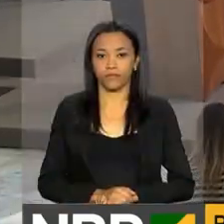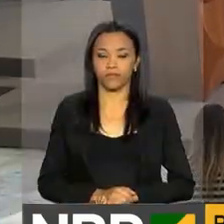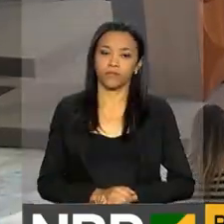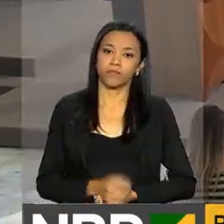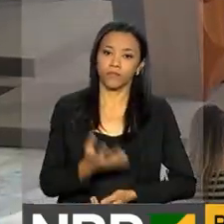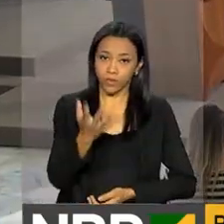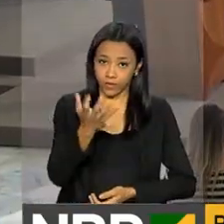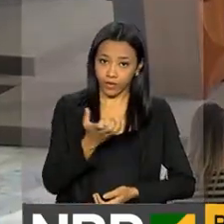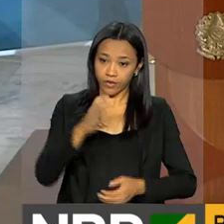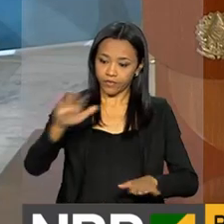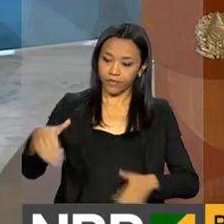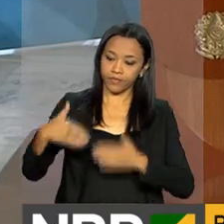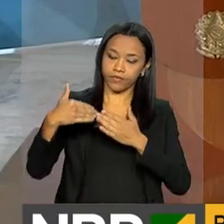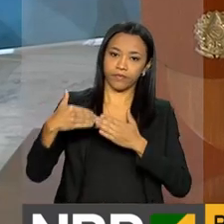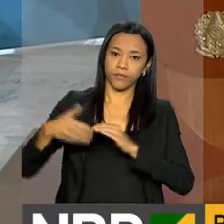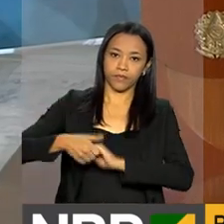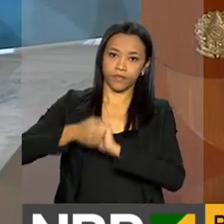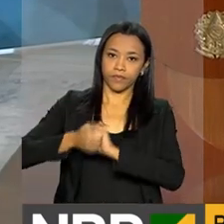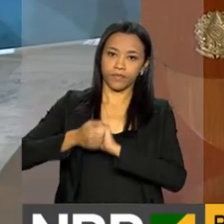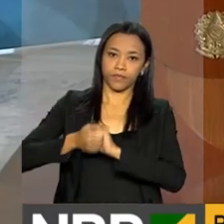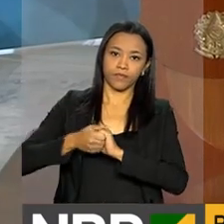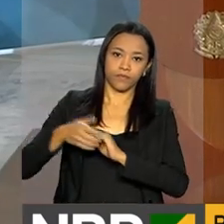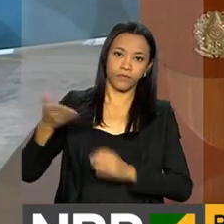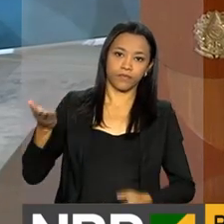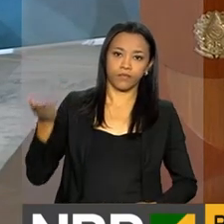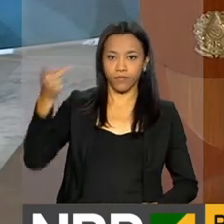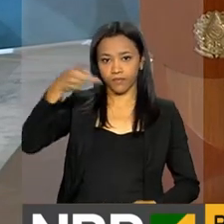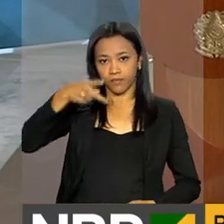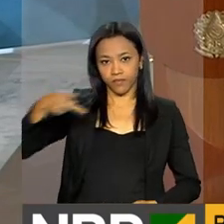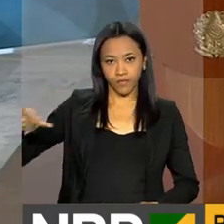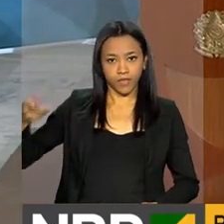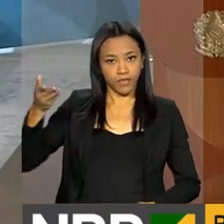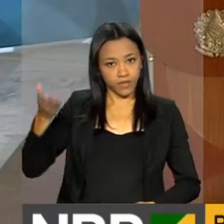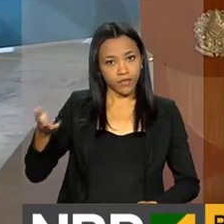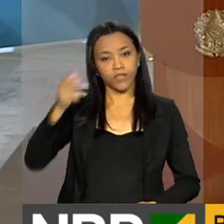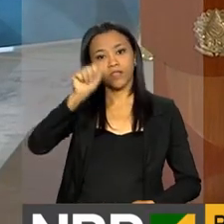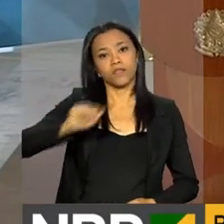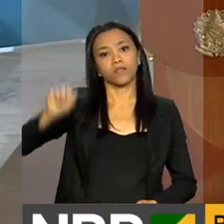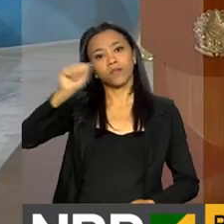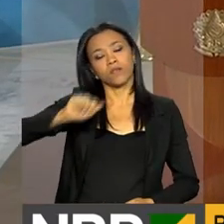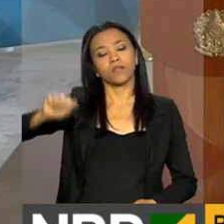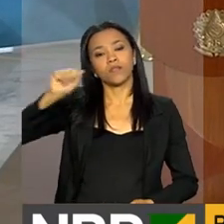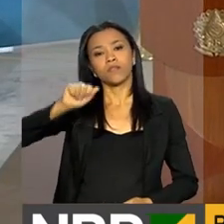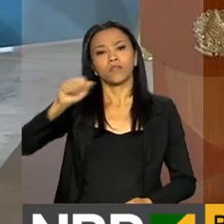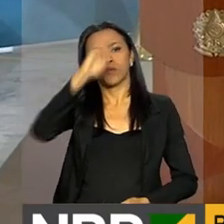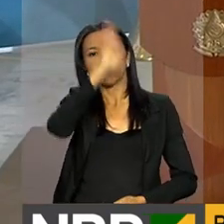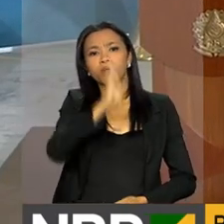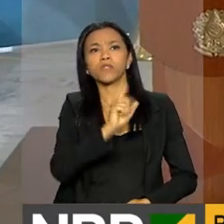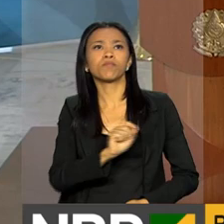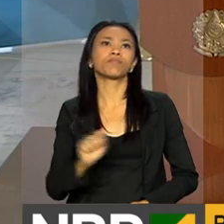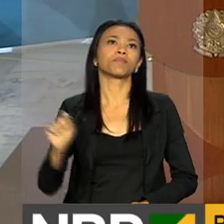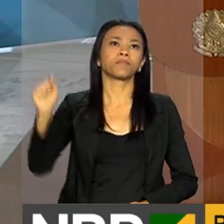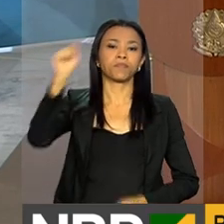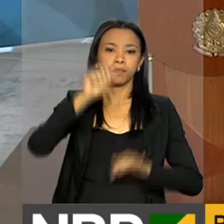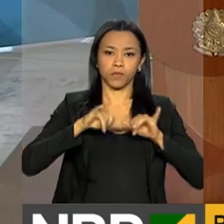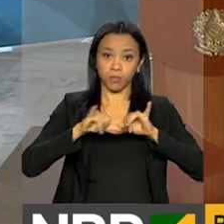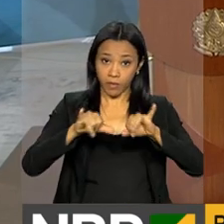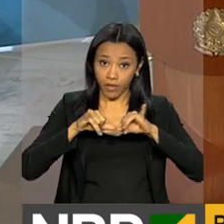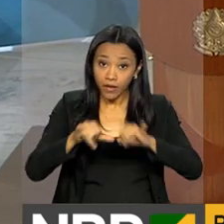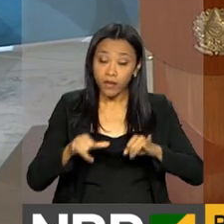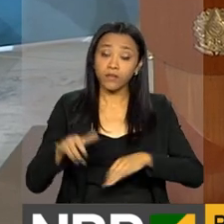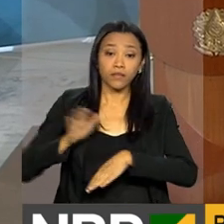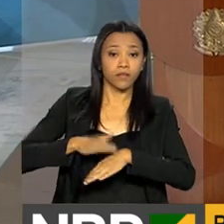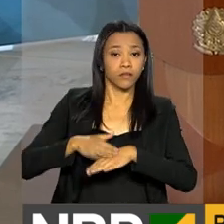Eu quero cumprimentar o presidente João Sanzovo, que é o presidente da Associação Brasileira de Supermercados, em nome de quem eu